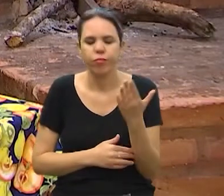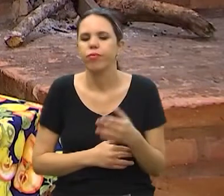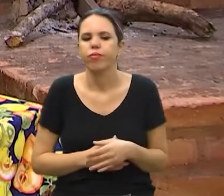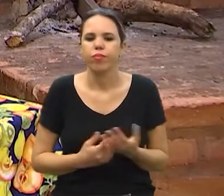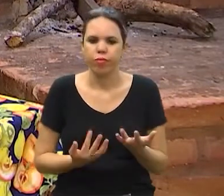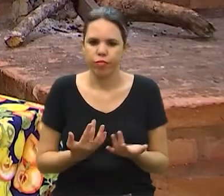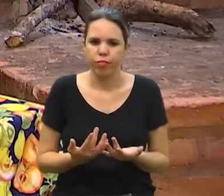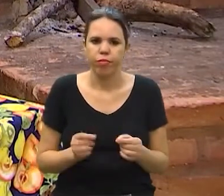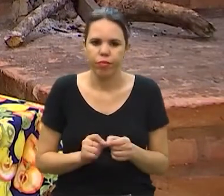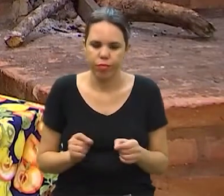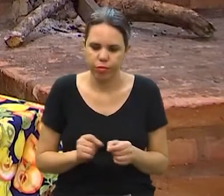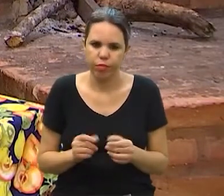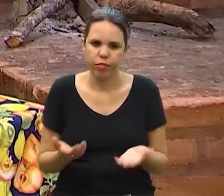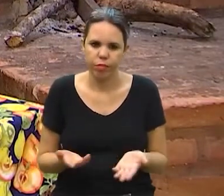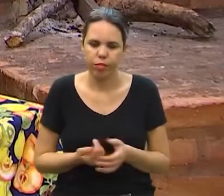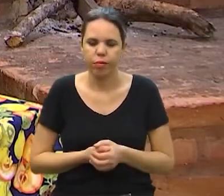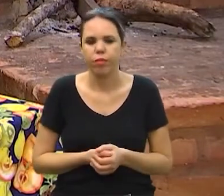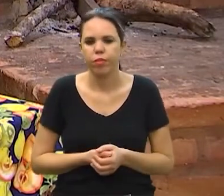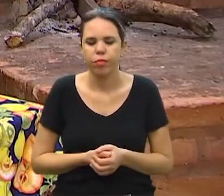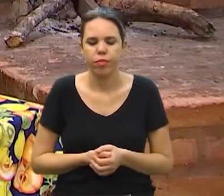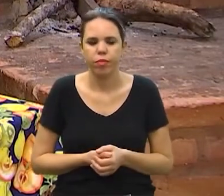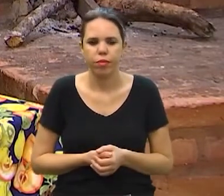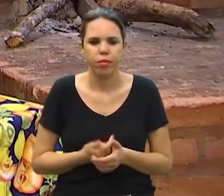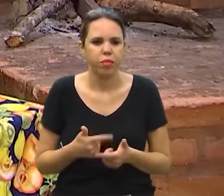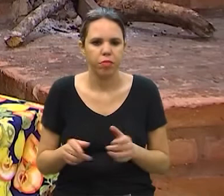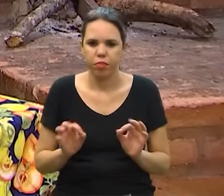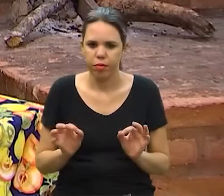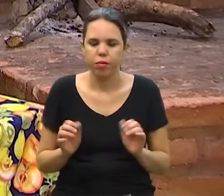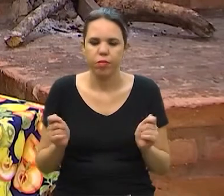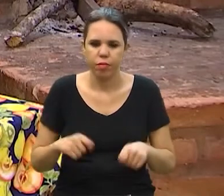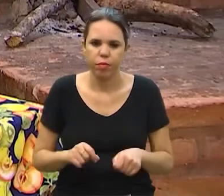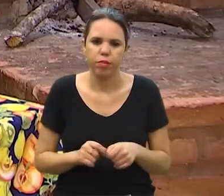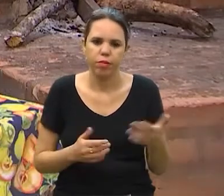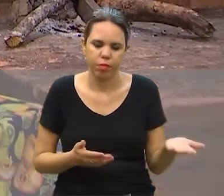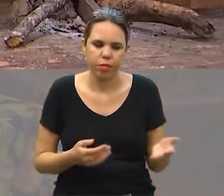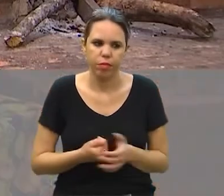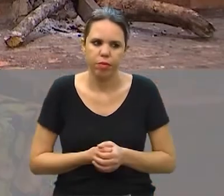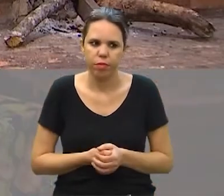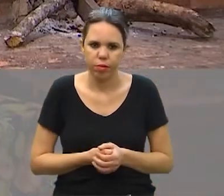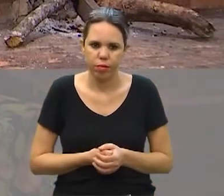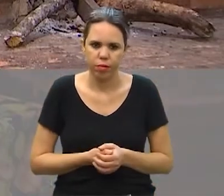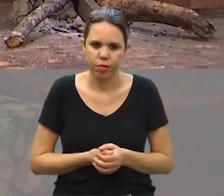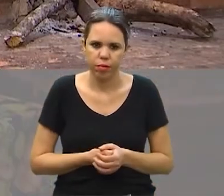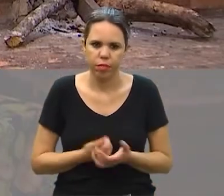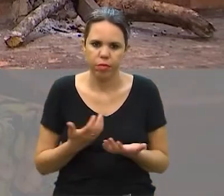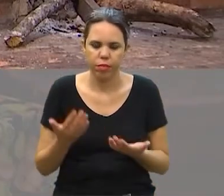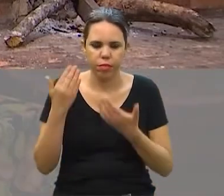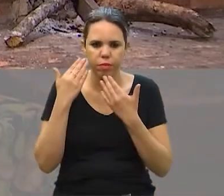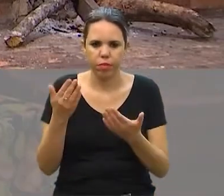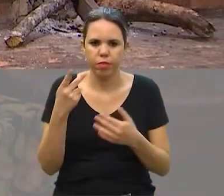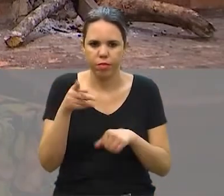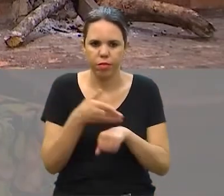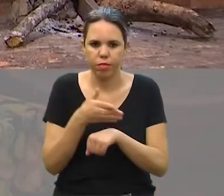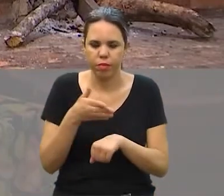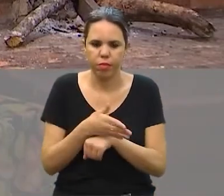pra fazer no convencional, Dá pra fazer. Sem desculpas. Sem desculpa. Não tem desculpa pra não fazer. Alessandra, quero agradecer então a